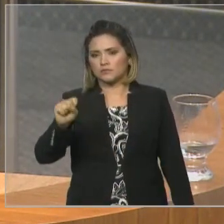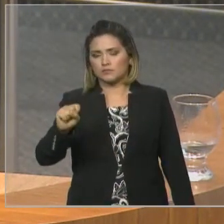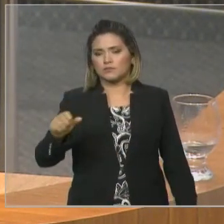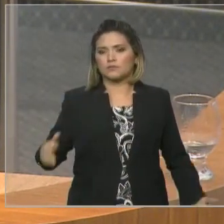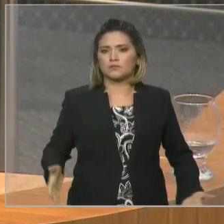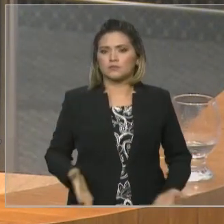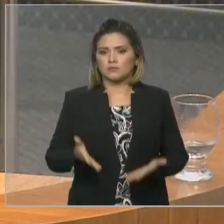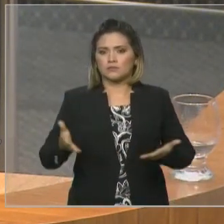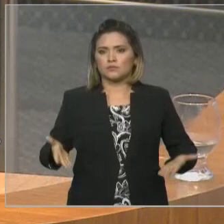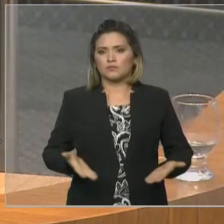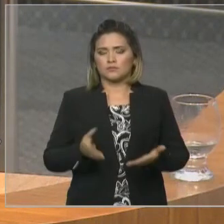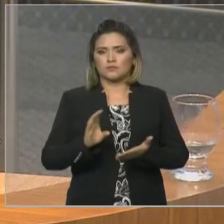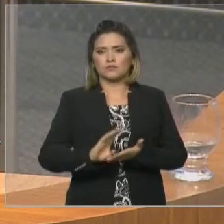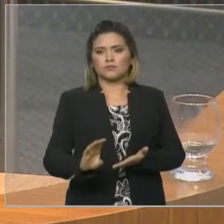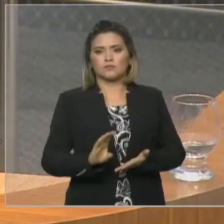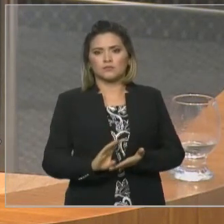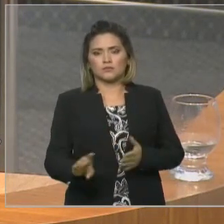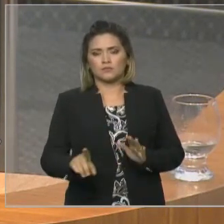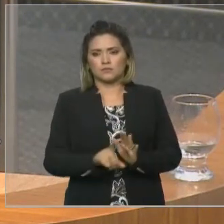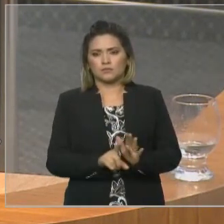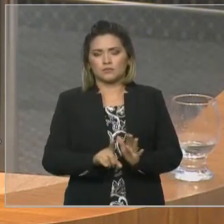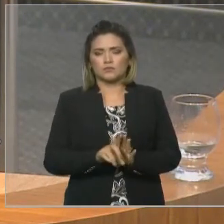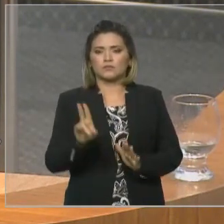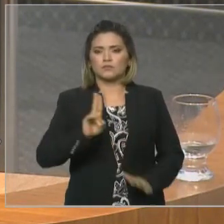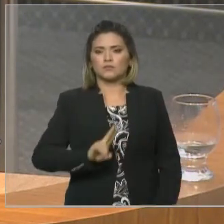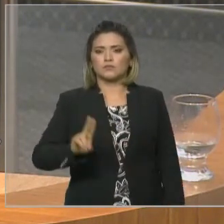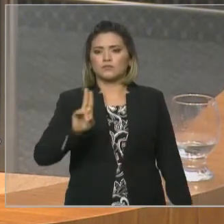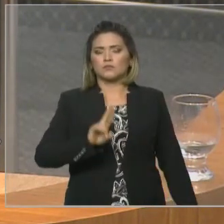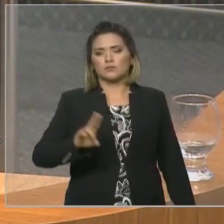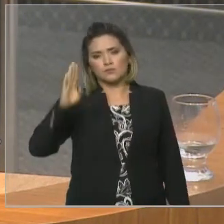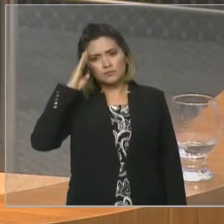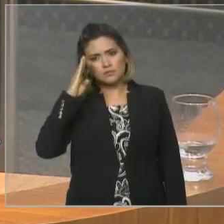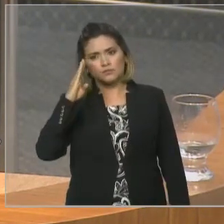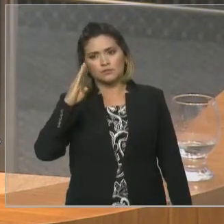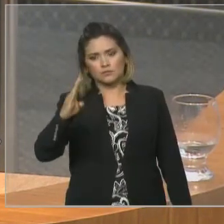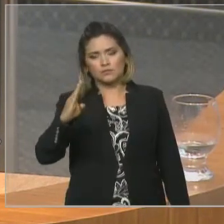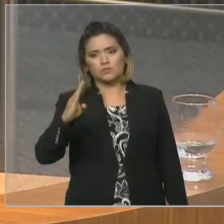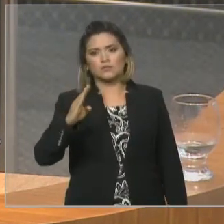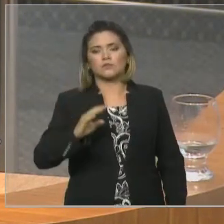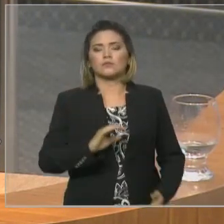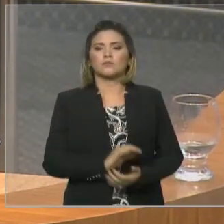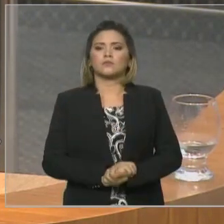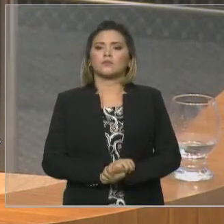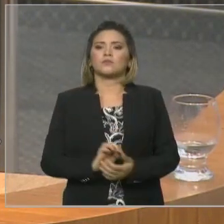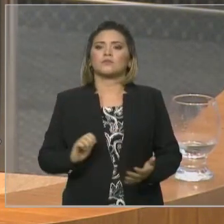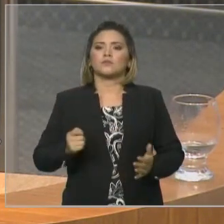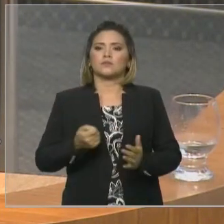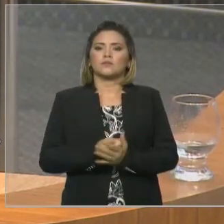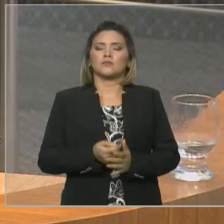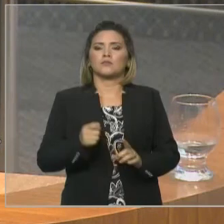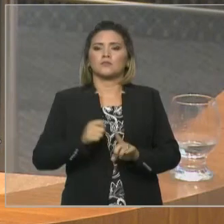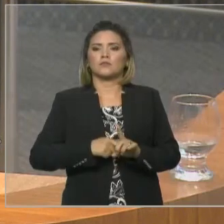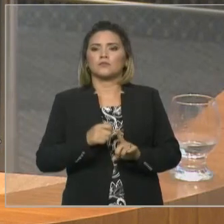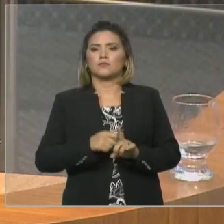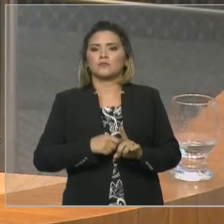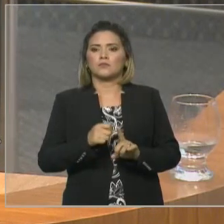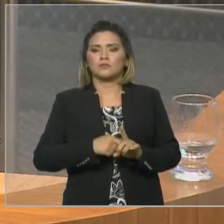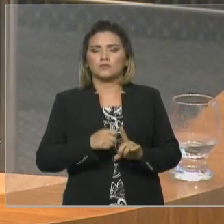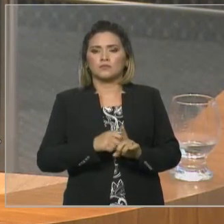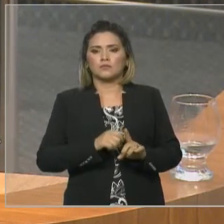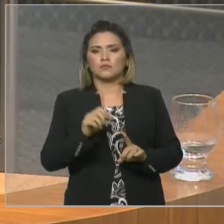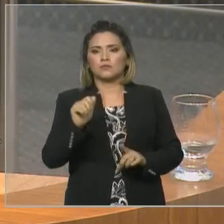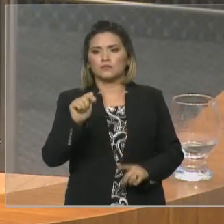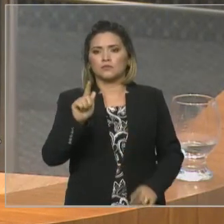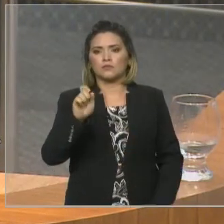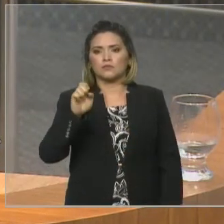de que trata esta lei deverá ser utilizado exclusivamente para a complementação da remuneração dos agentes comunitários de saúde,